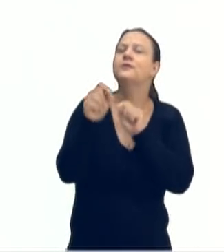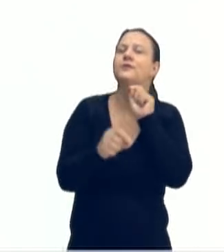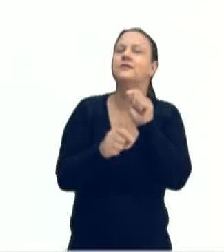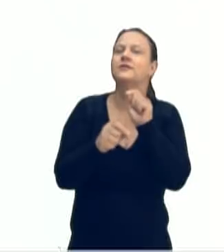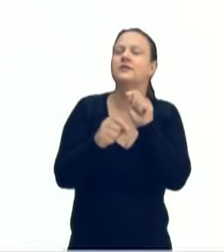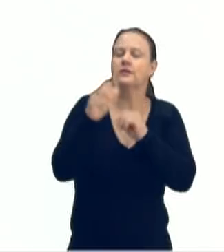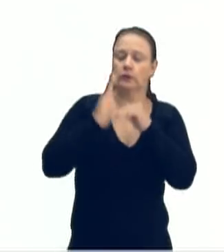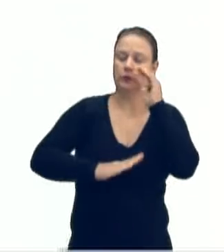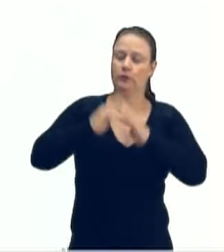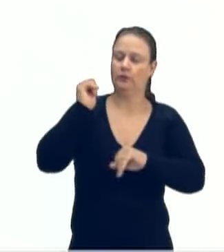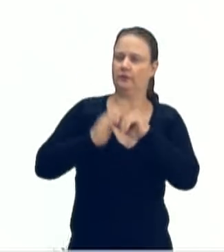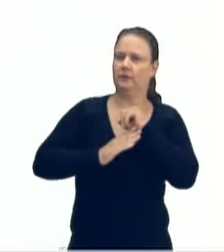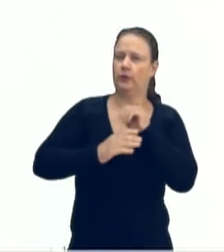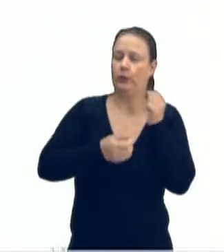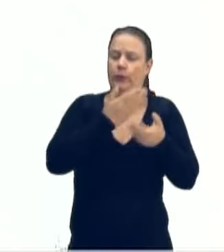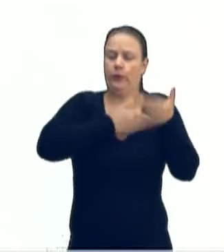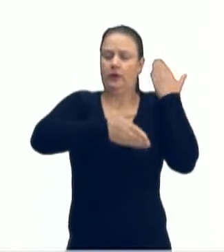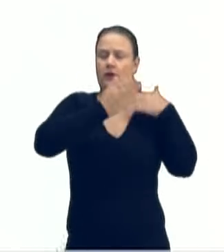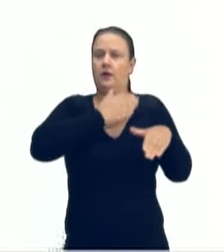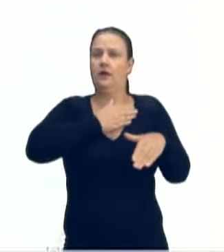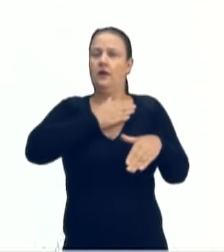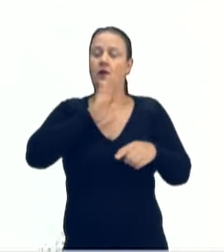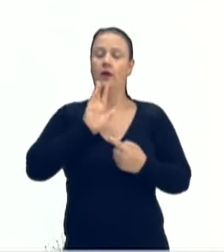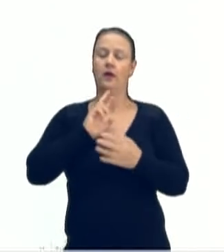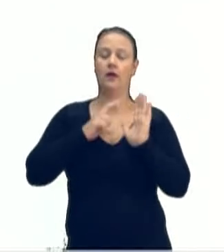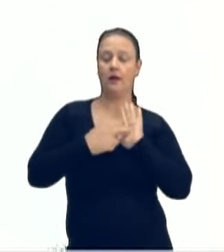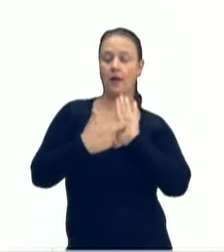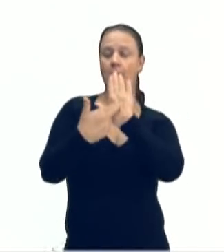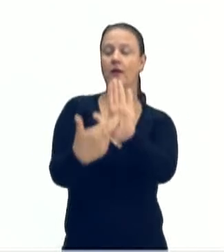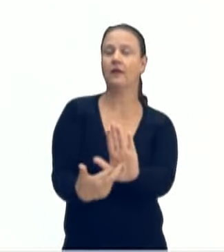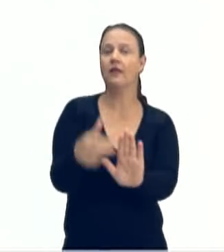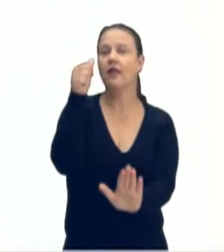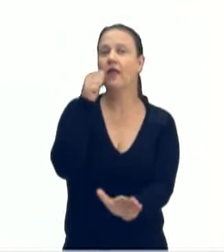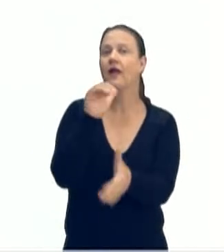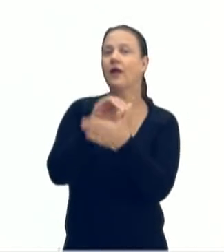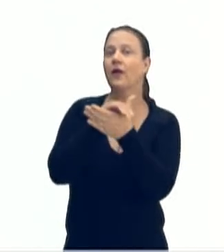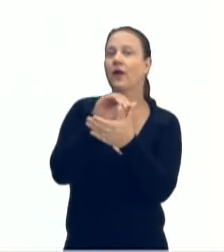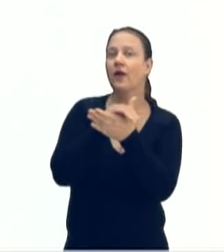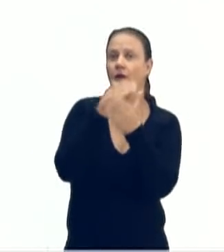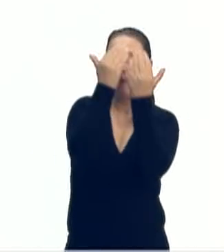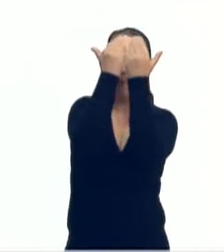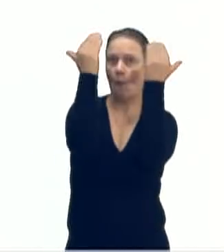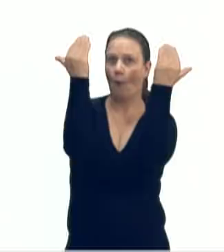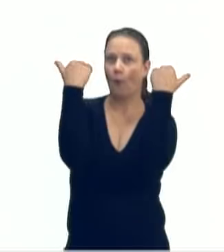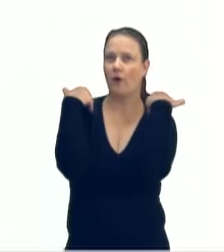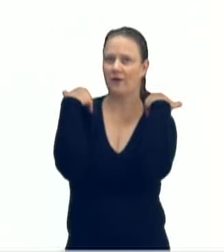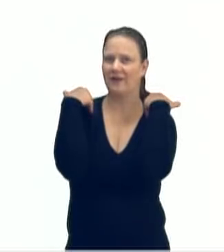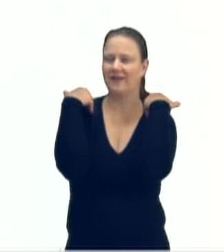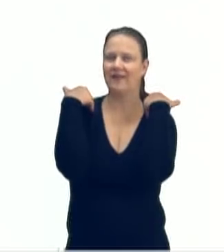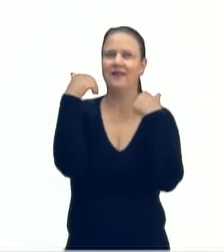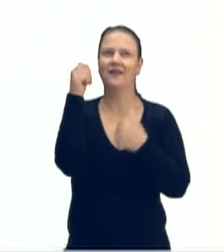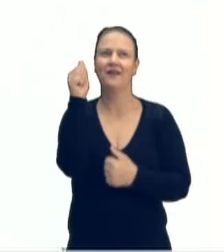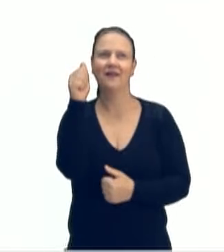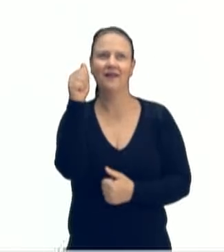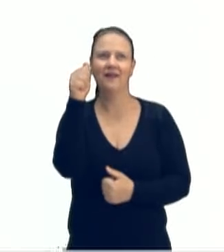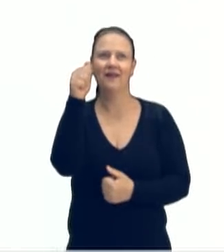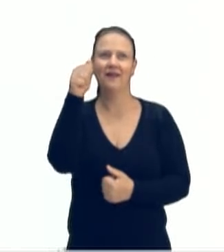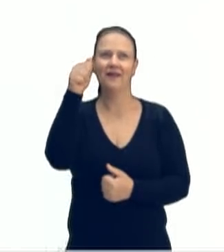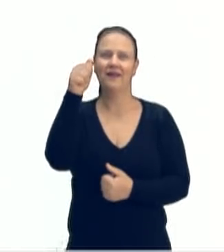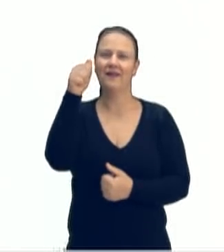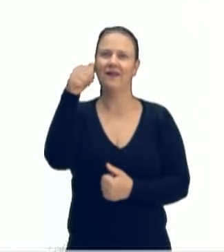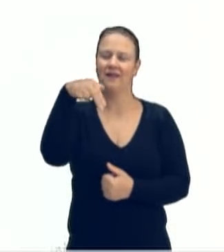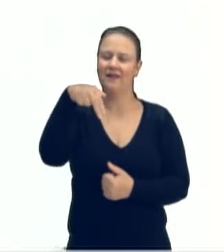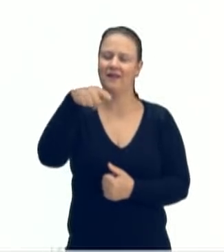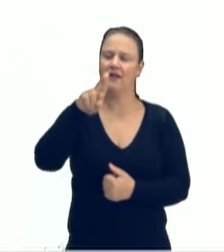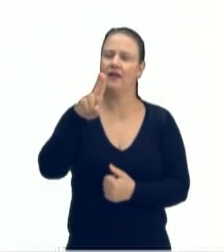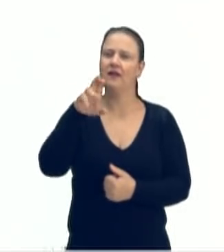antigos egípcios, representando a esposa do faraó Akhenaton. Olha, esse faraó vai estar presente na nossa aula em outros assuntos também.